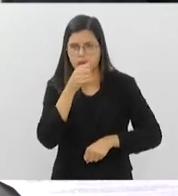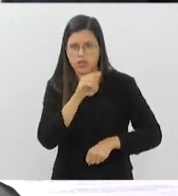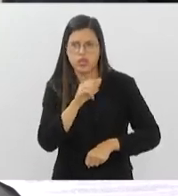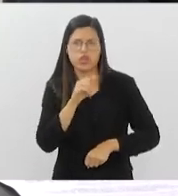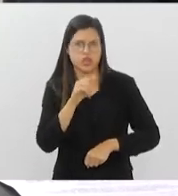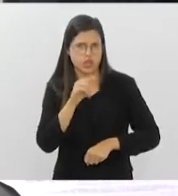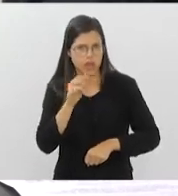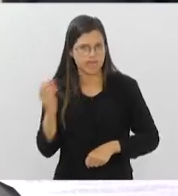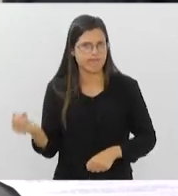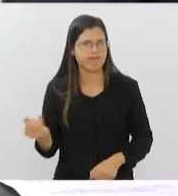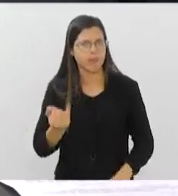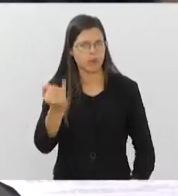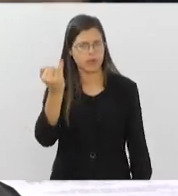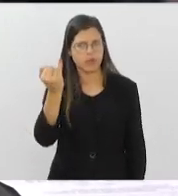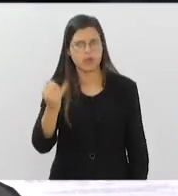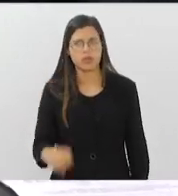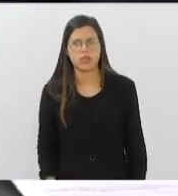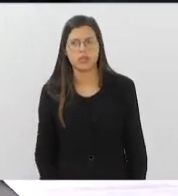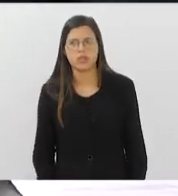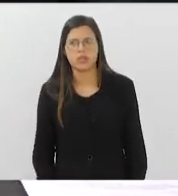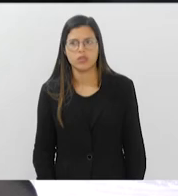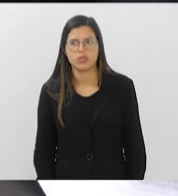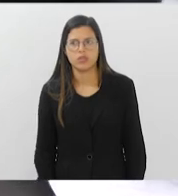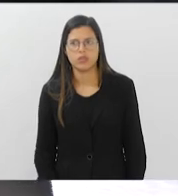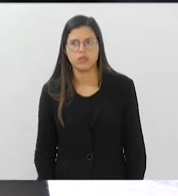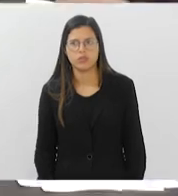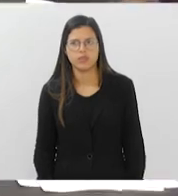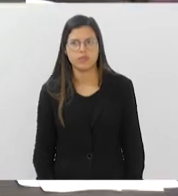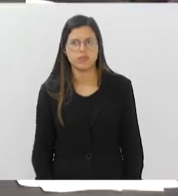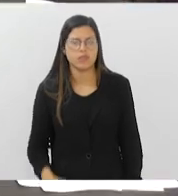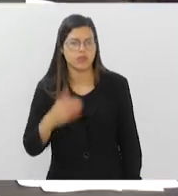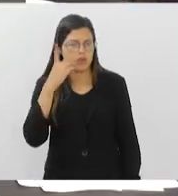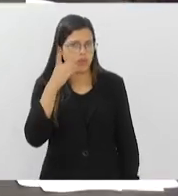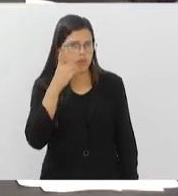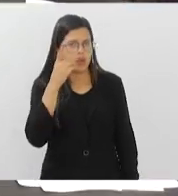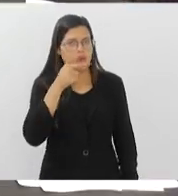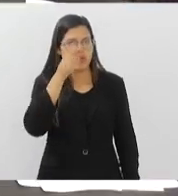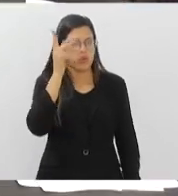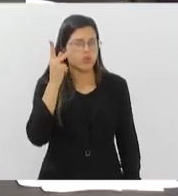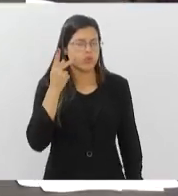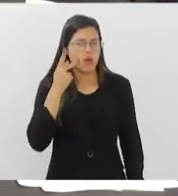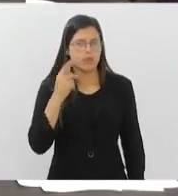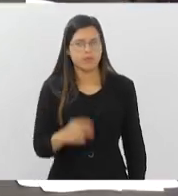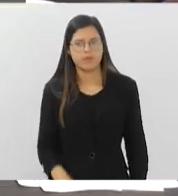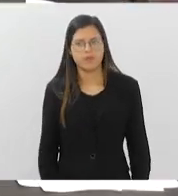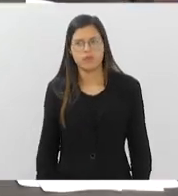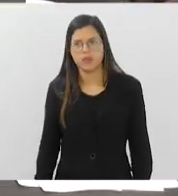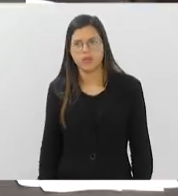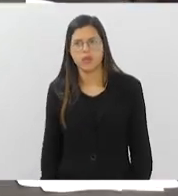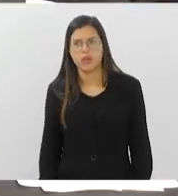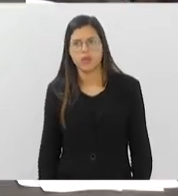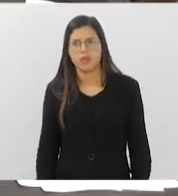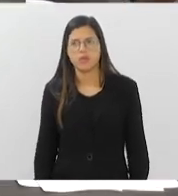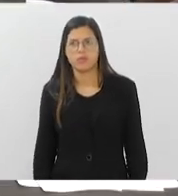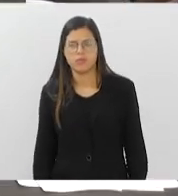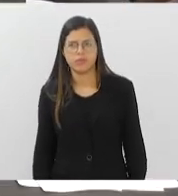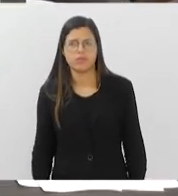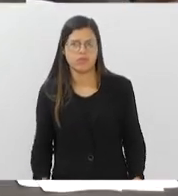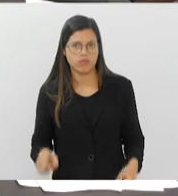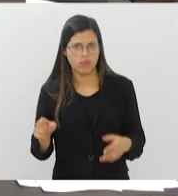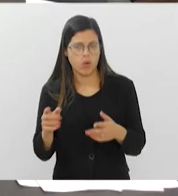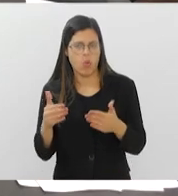muito importante. É o fundo do fundo, né? Presidente. Deputado Luiz Paulo. Na mesma linha do deputado Carlos